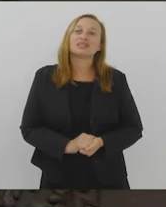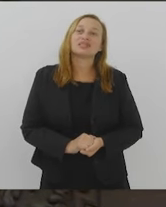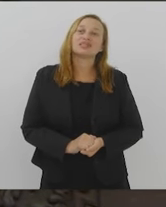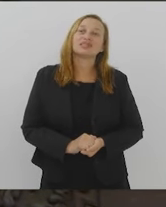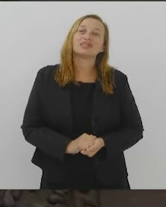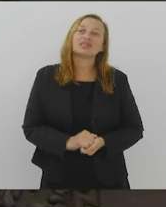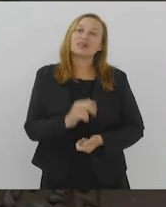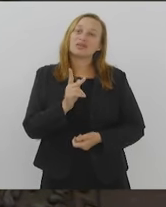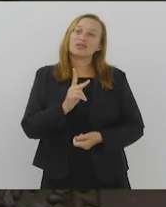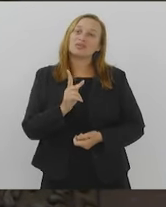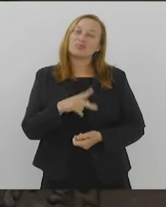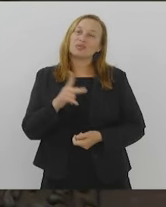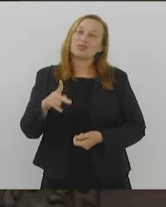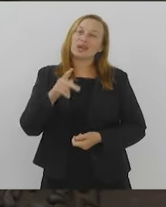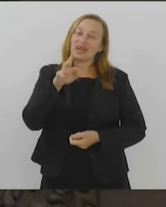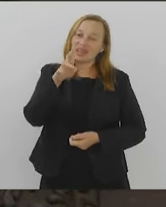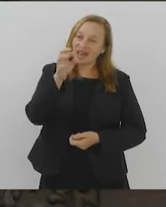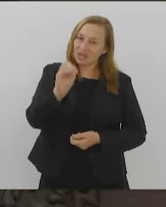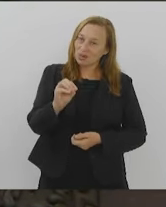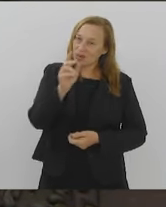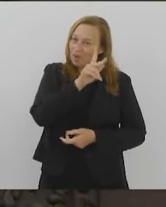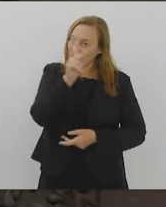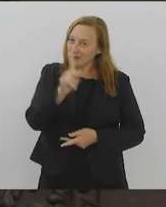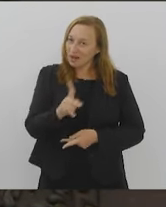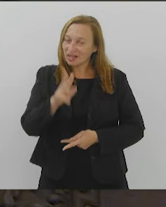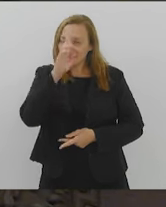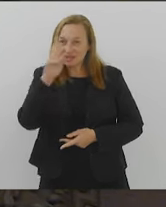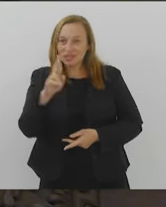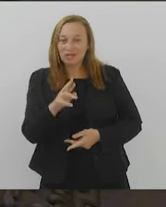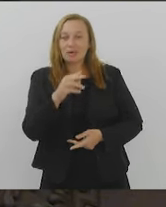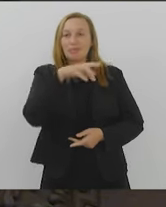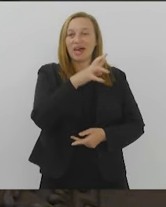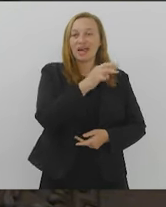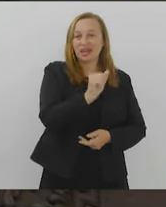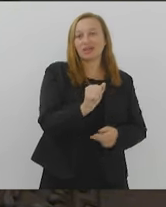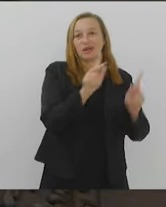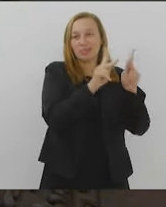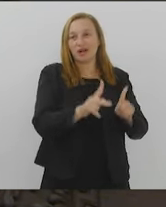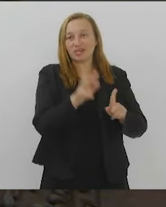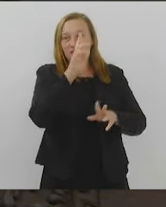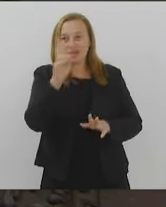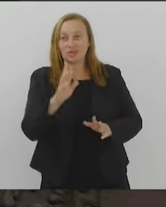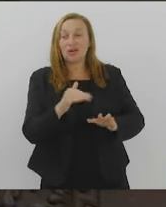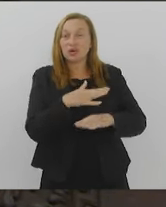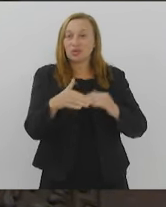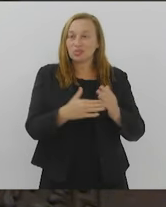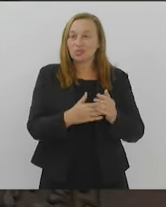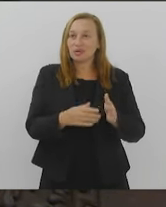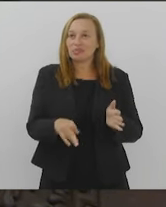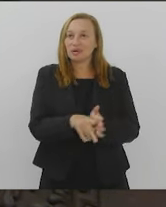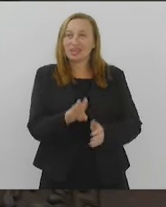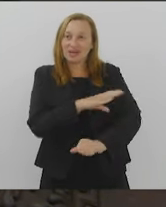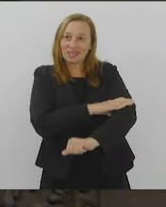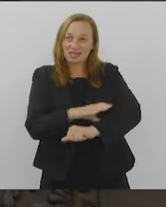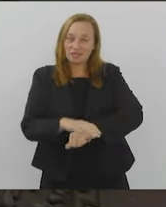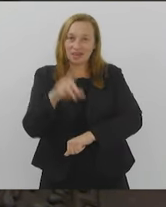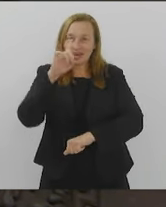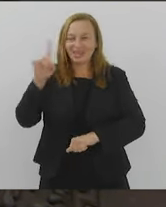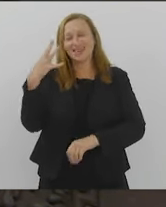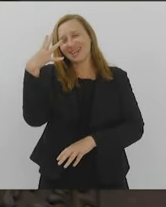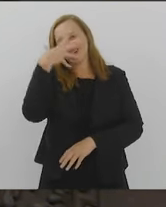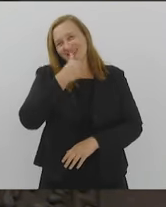Professor Renato, a paz do Senhor. E pastor Marinho, a paz do Senhor. Todo mundo é assembleiano aqui. Aleluia. Que coisa boa, não